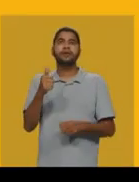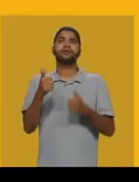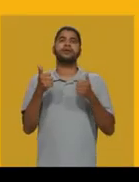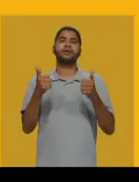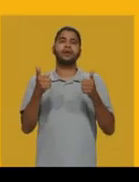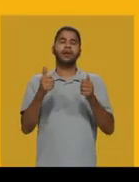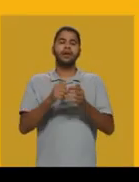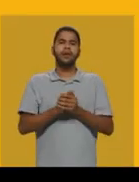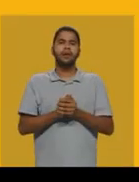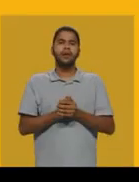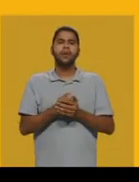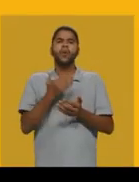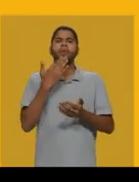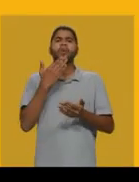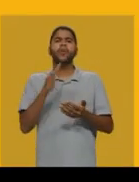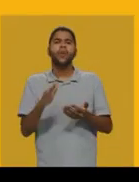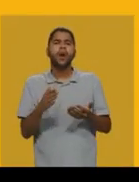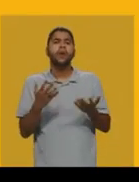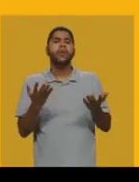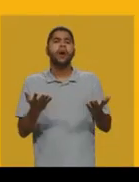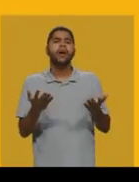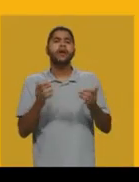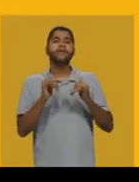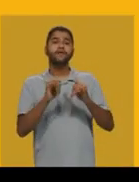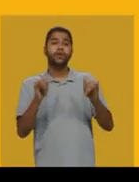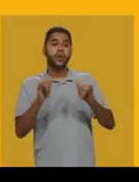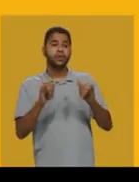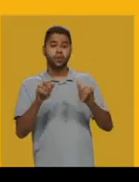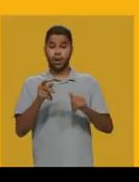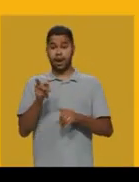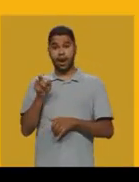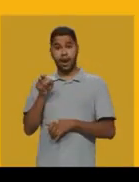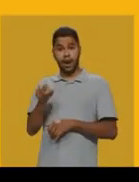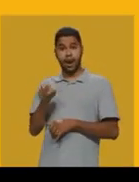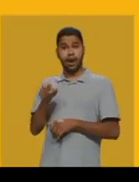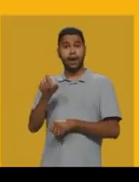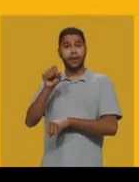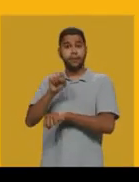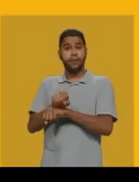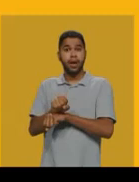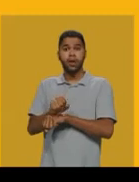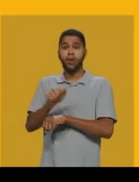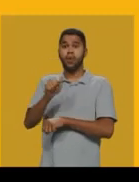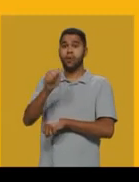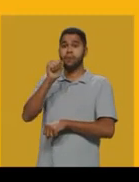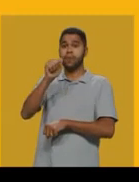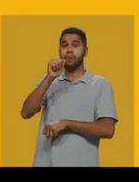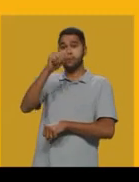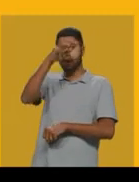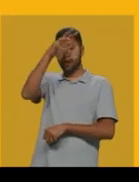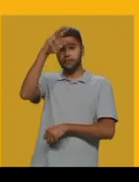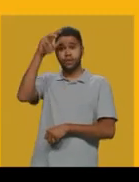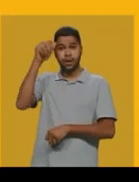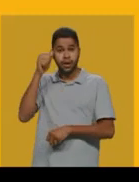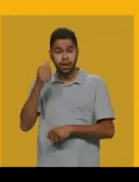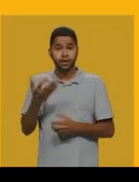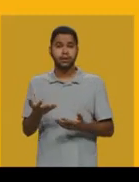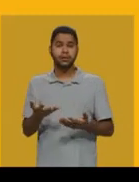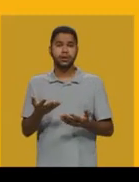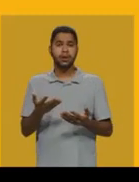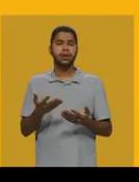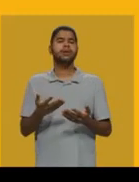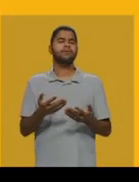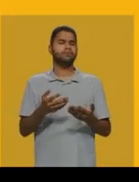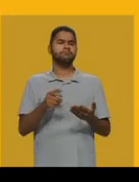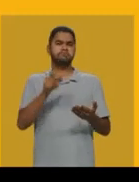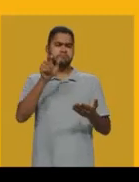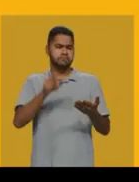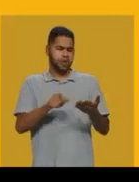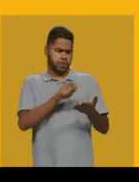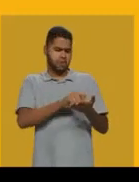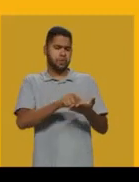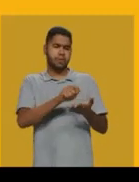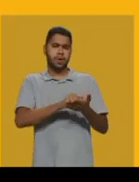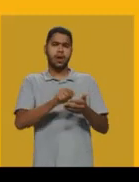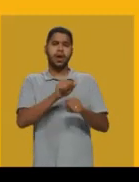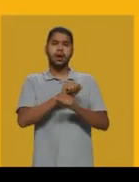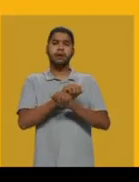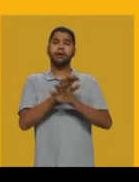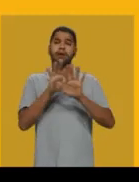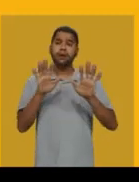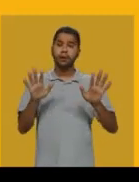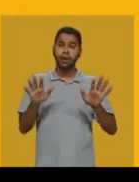nessa frase? Patrícia parou de tomar refrigerante. Tá claro? O autor deixou isso claro para mim,